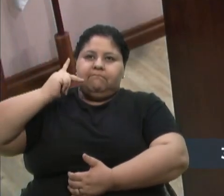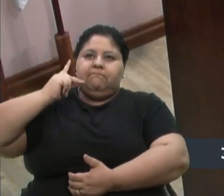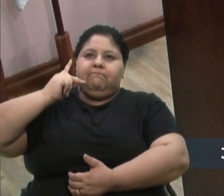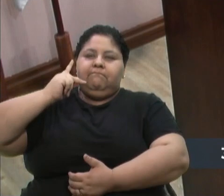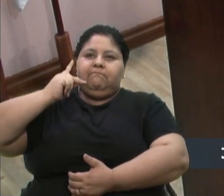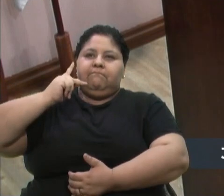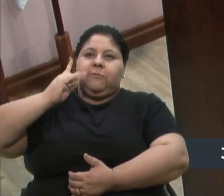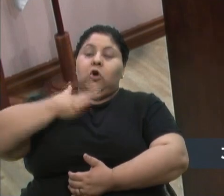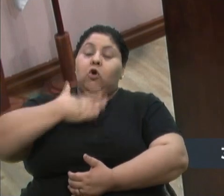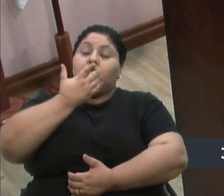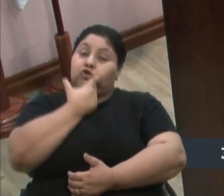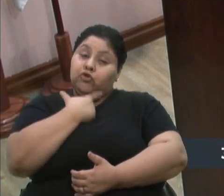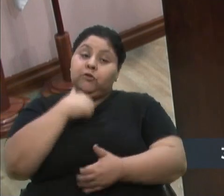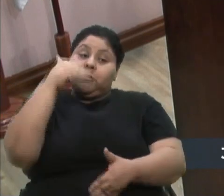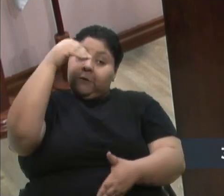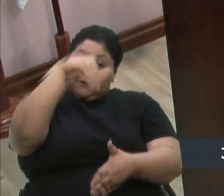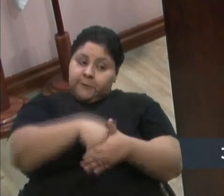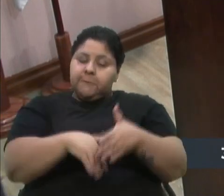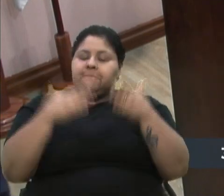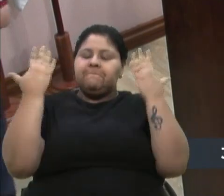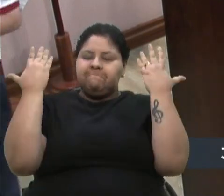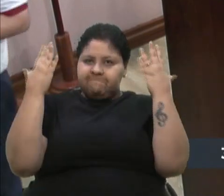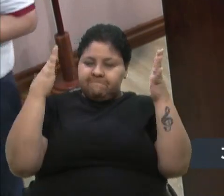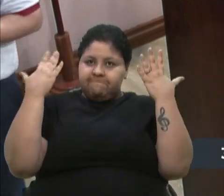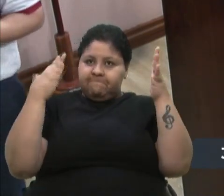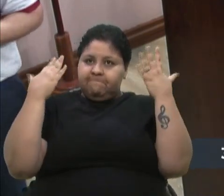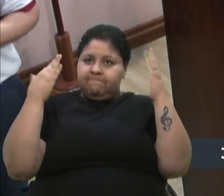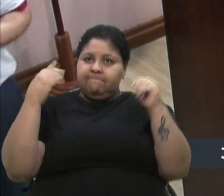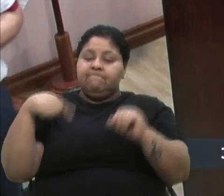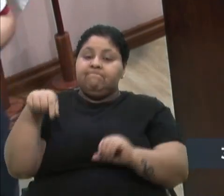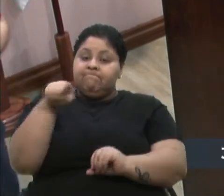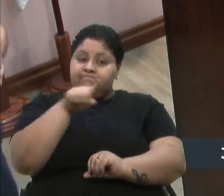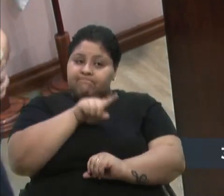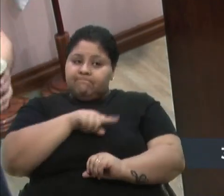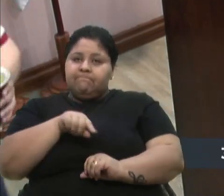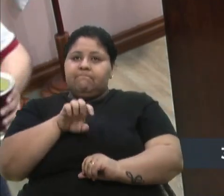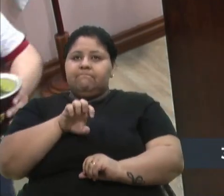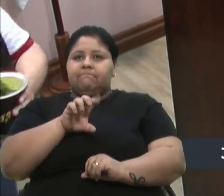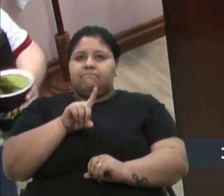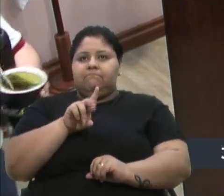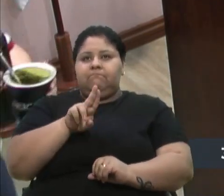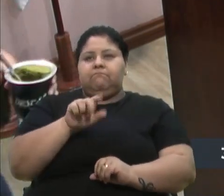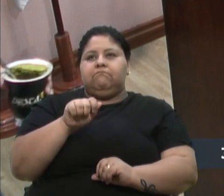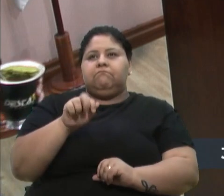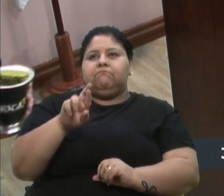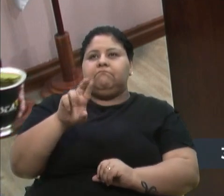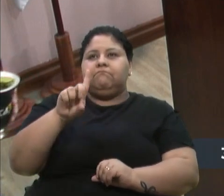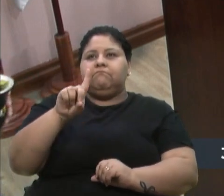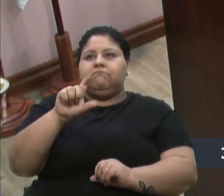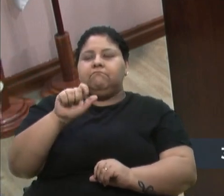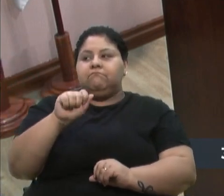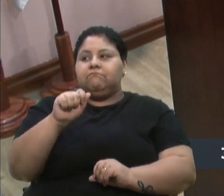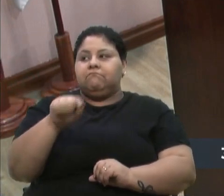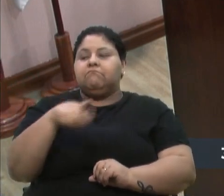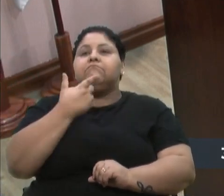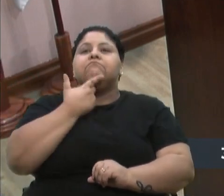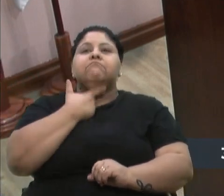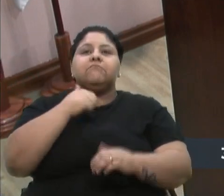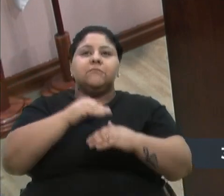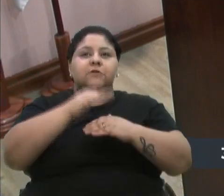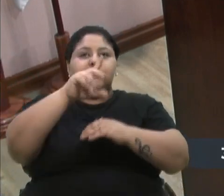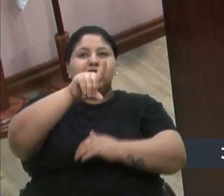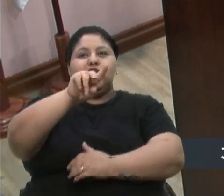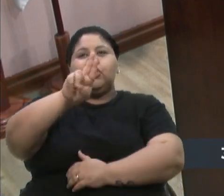Hoje eu gostaria de fazer um voto de congratulação à nossa Eduarda Busch, mais conhecida como a Duda, filha